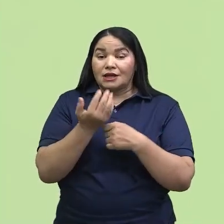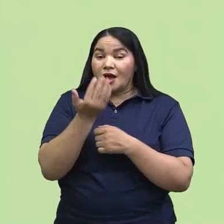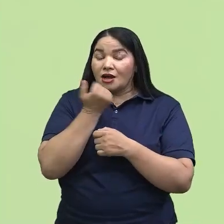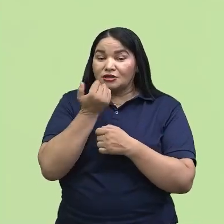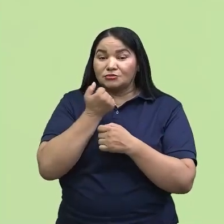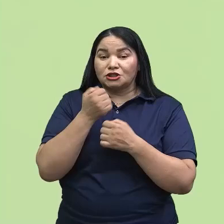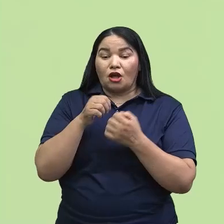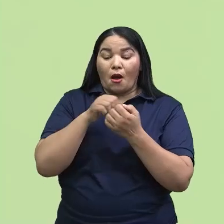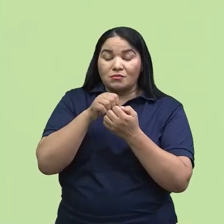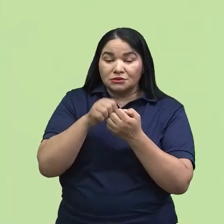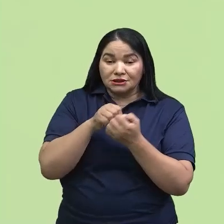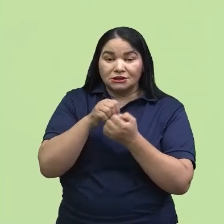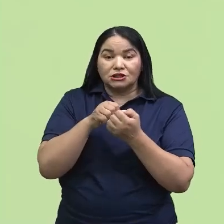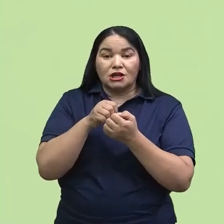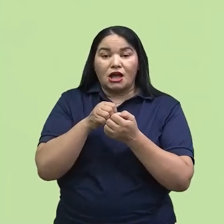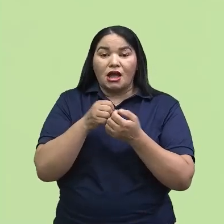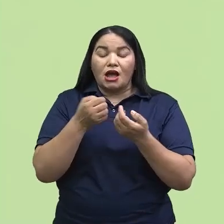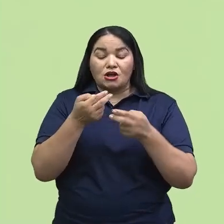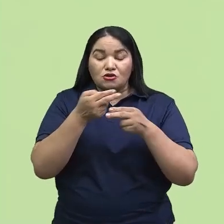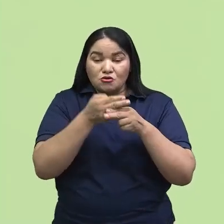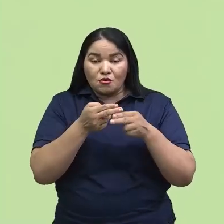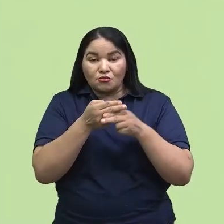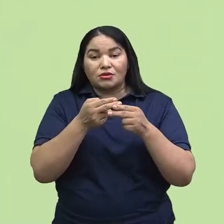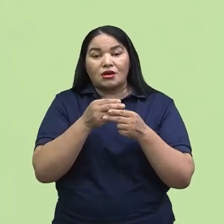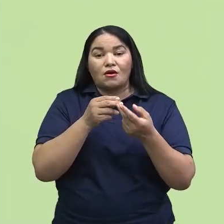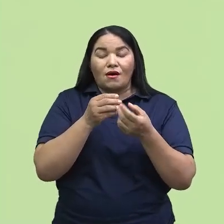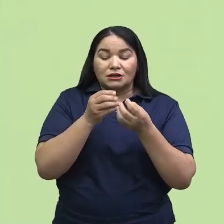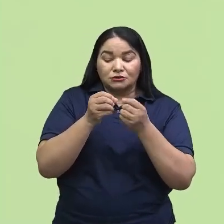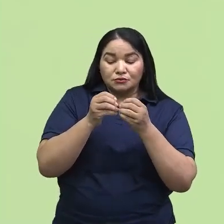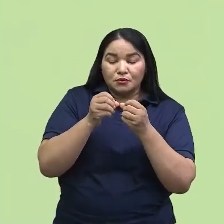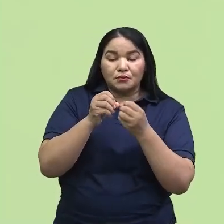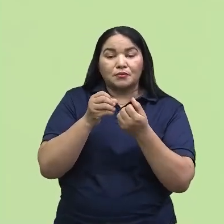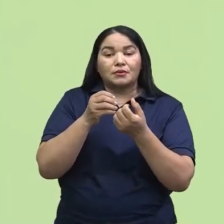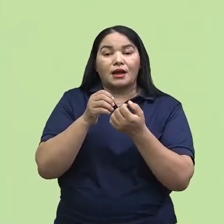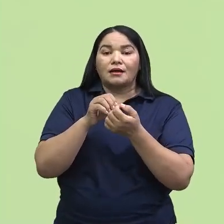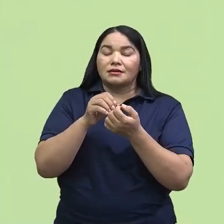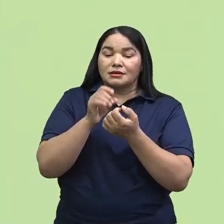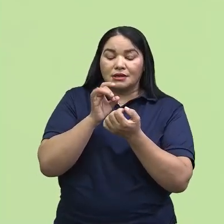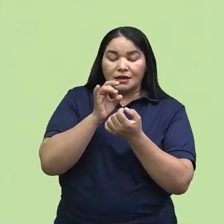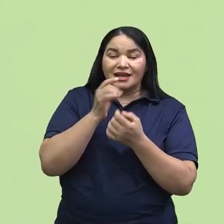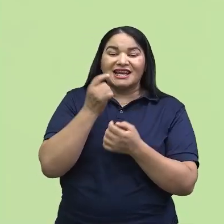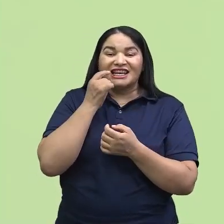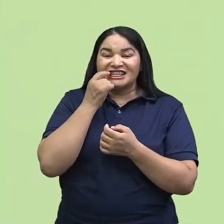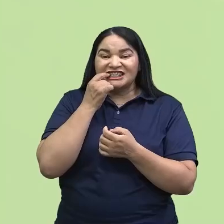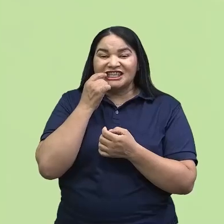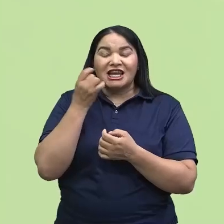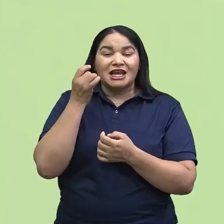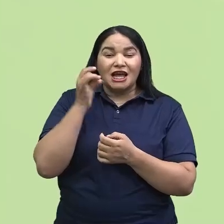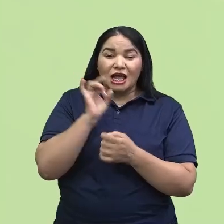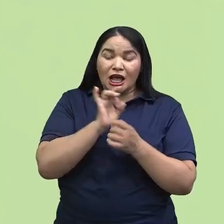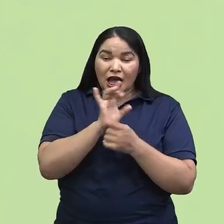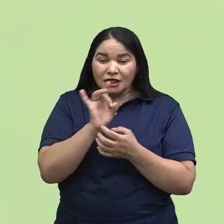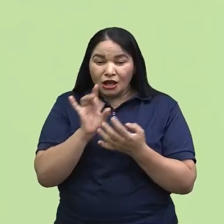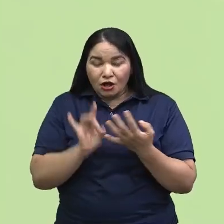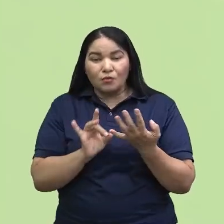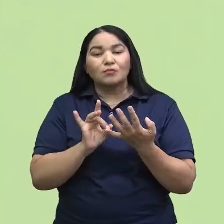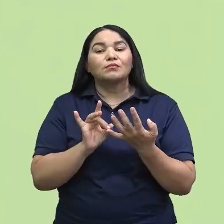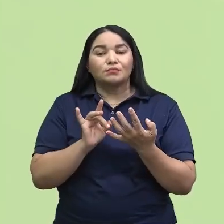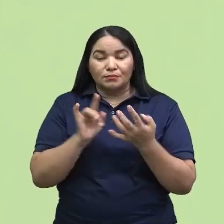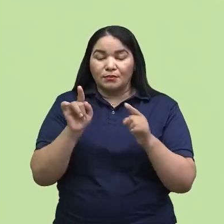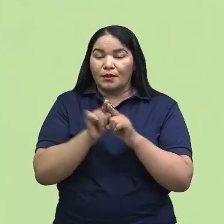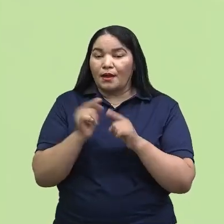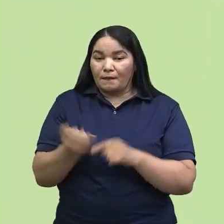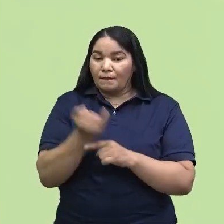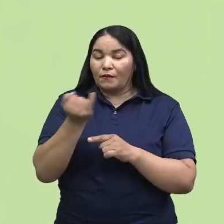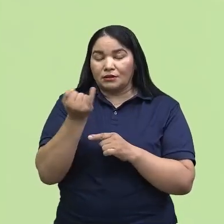tem dentes que vão perfurar e tem alguns que vão triturar, né? Justamente para transformar em moléculas menores, em partículas menores ali, para que a gente